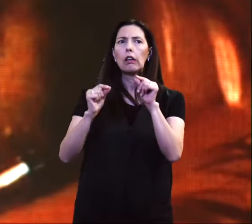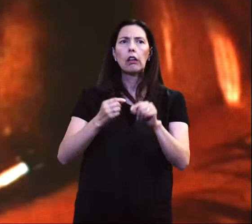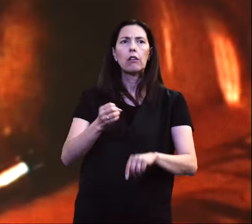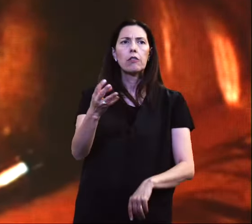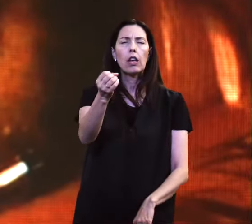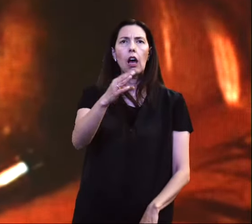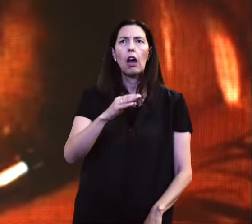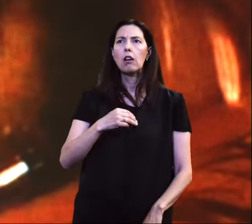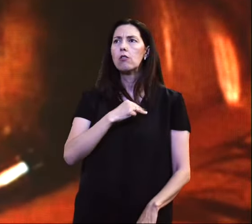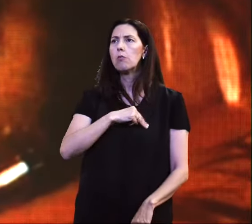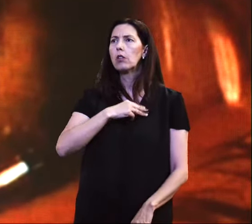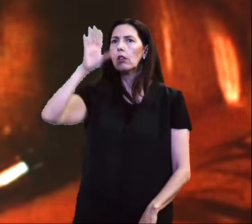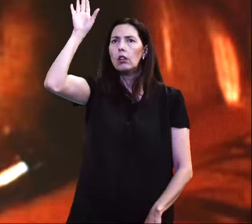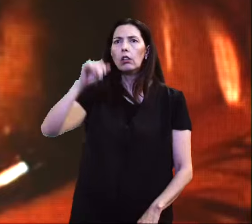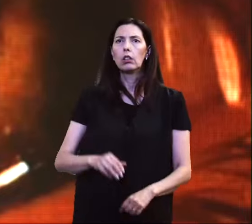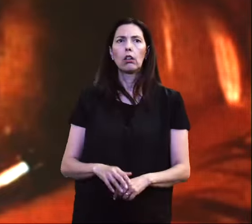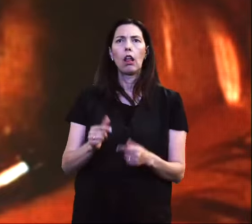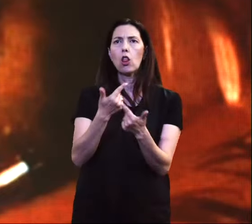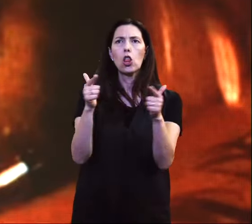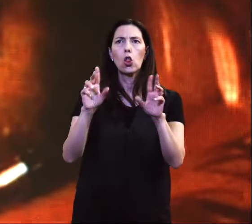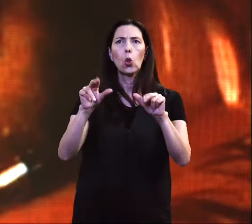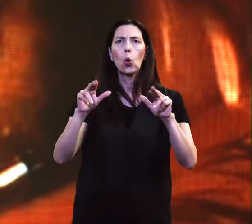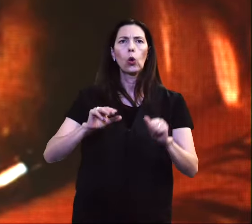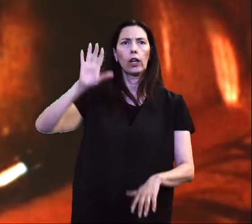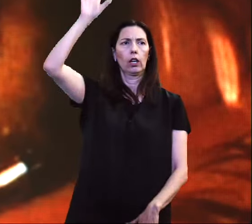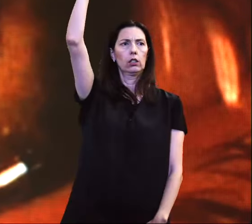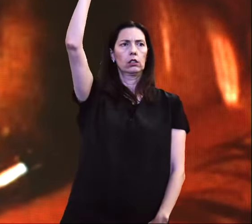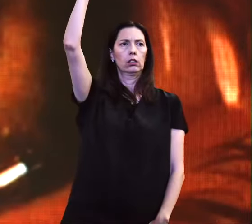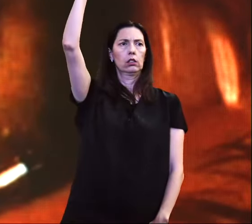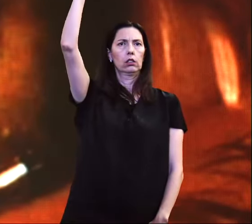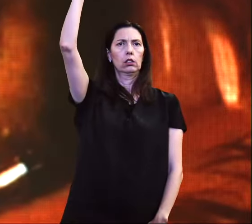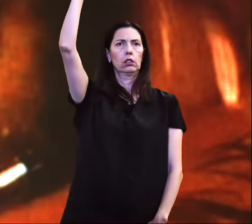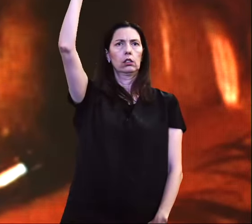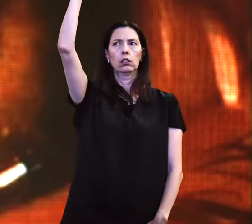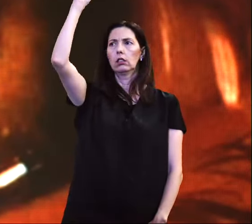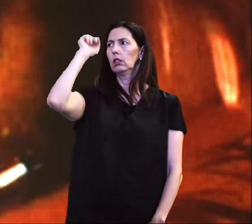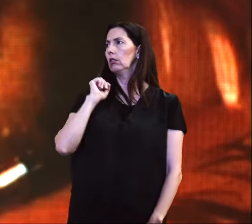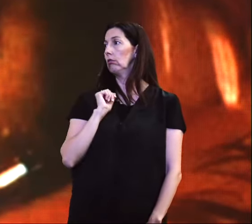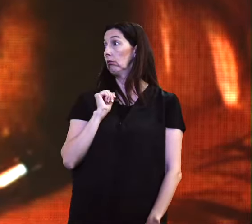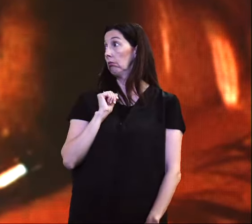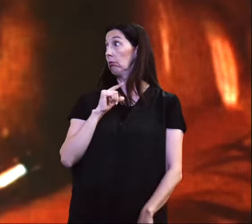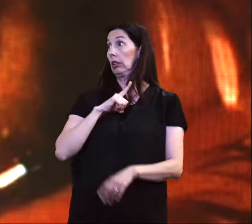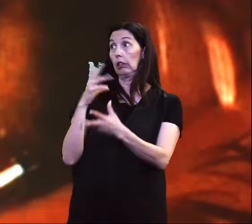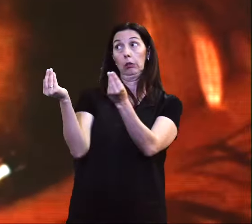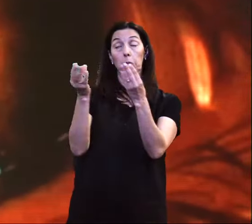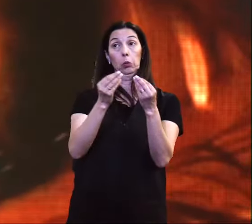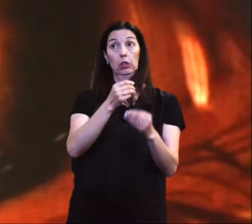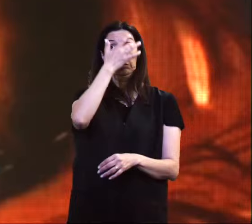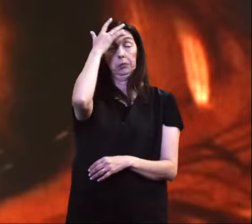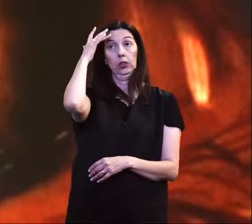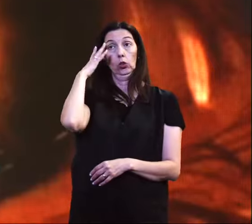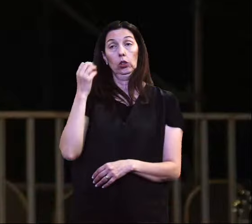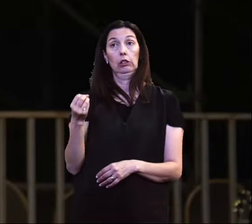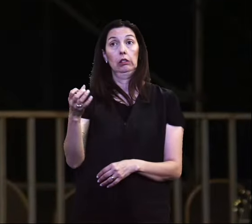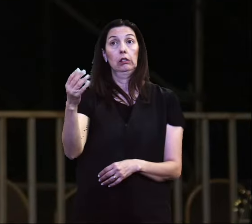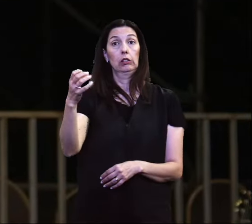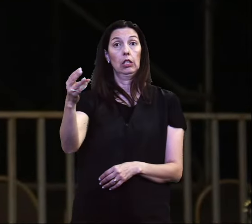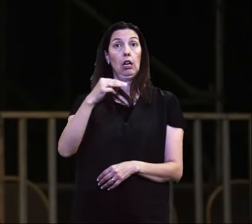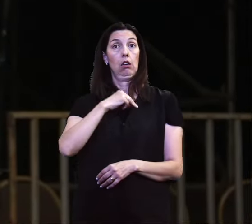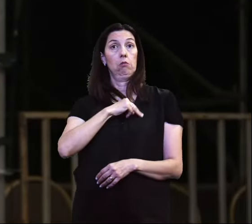mão. Quem não participou nunca de uma viagem missionária, levanta a mão. Uau! Você tem